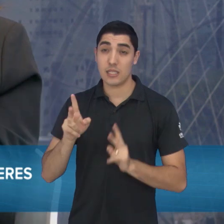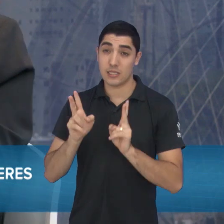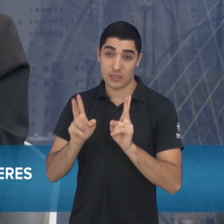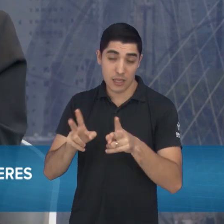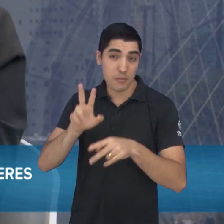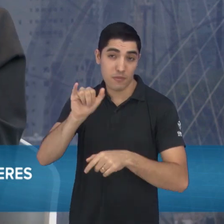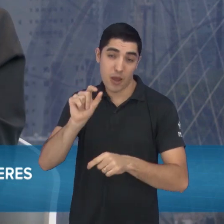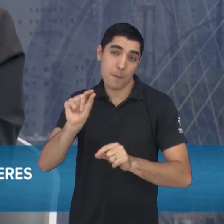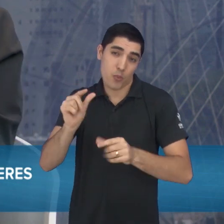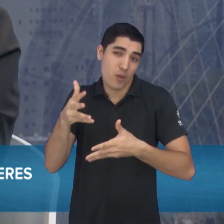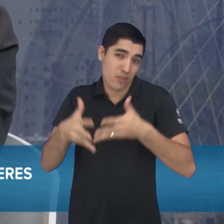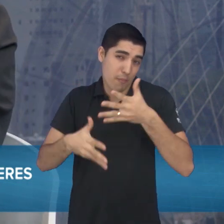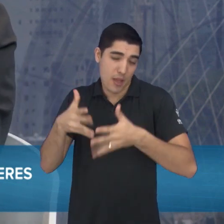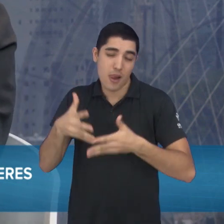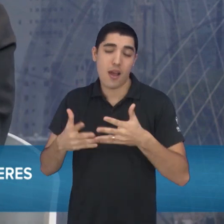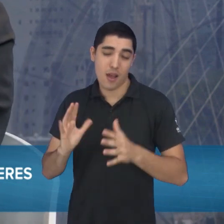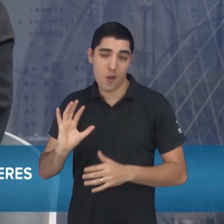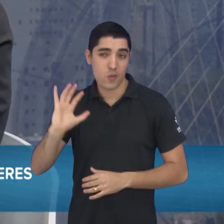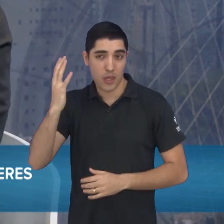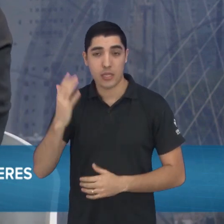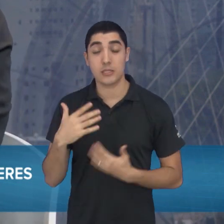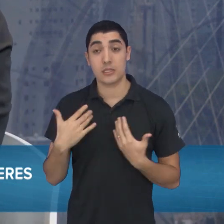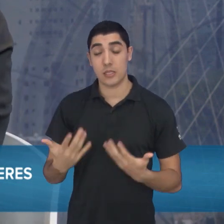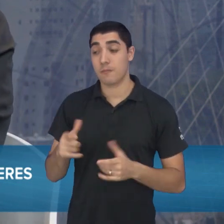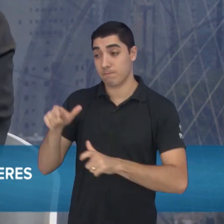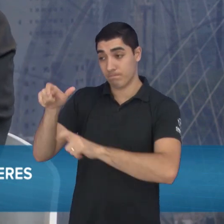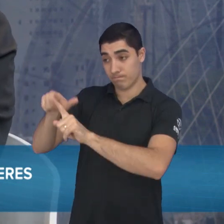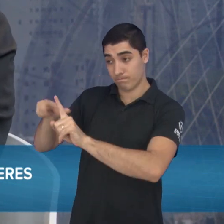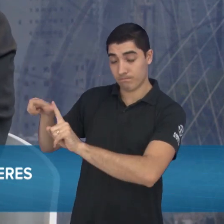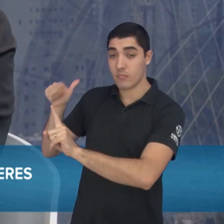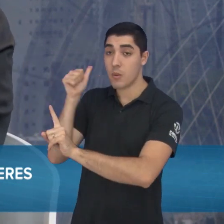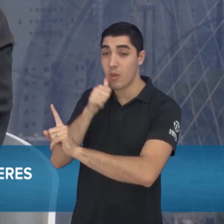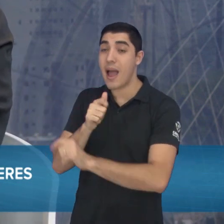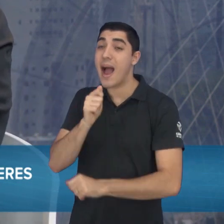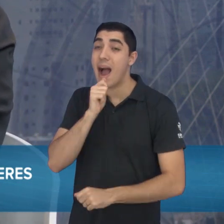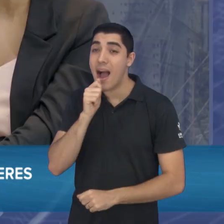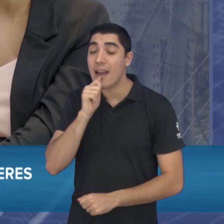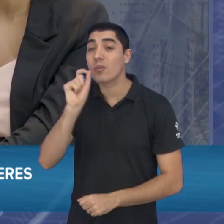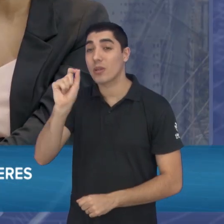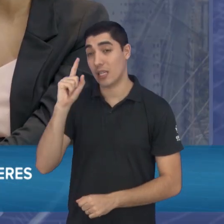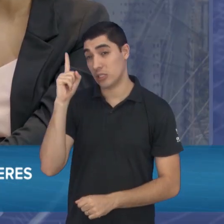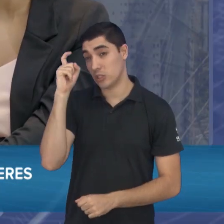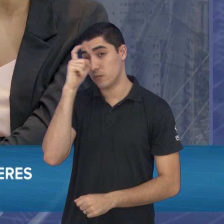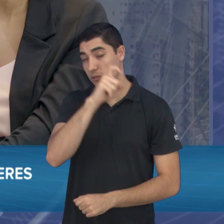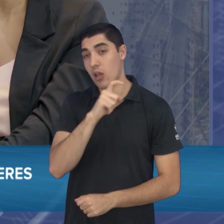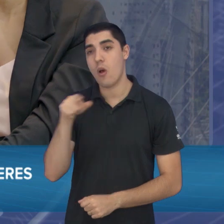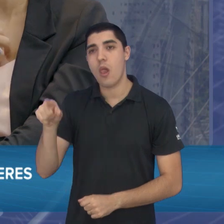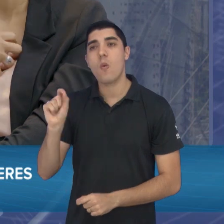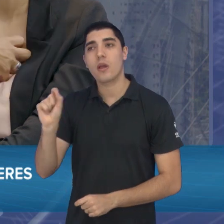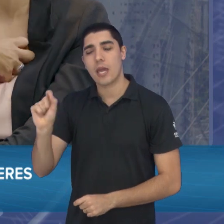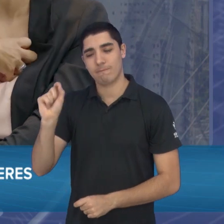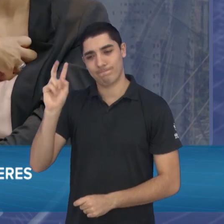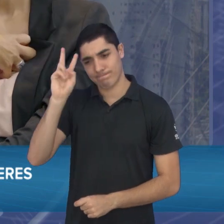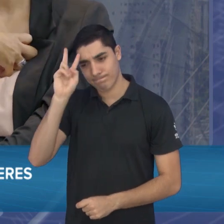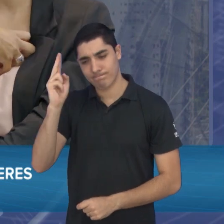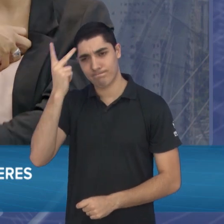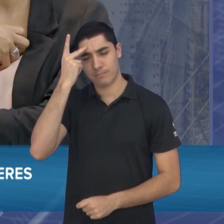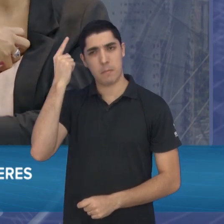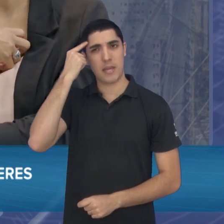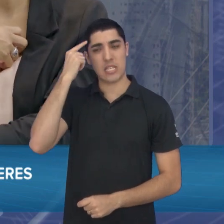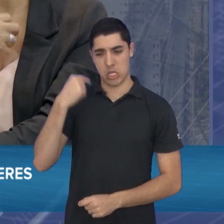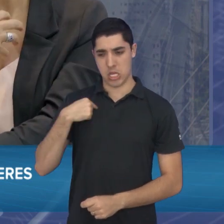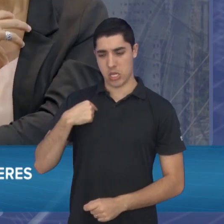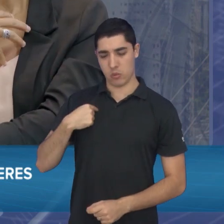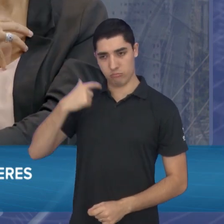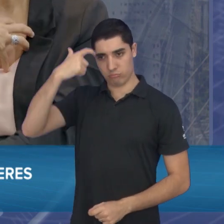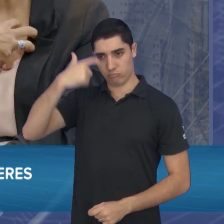as coisas. Então, eu acho que as mulheres ainda sentem uma dificuldade grande de também sair do lugar de que ela que é a mãe, por exemplo, com